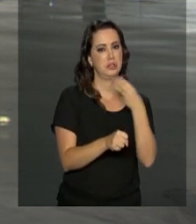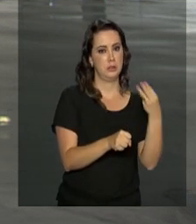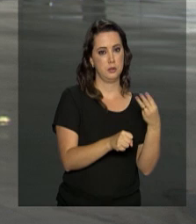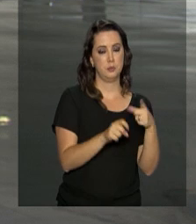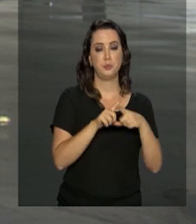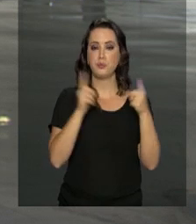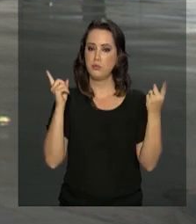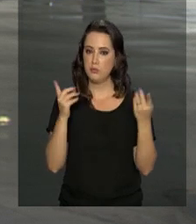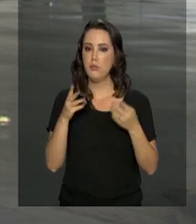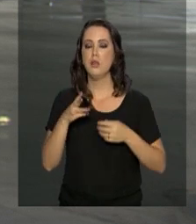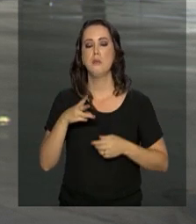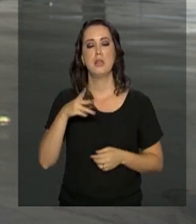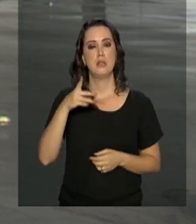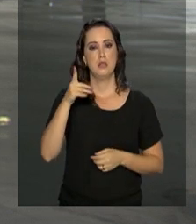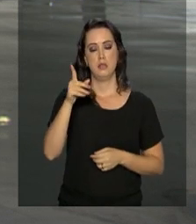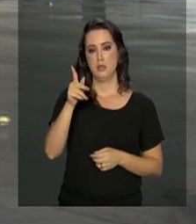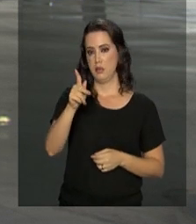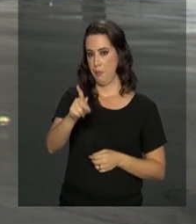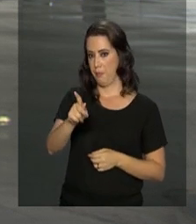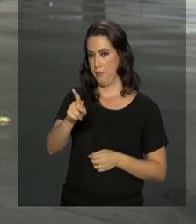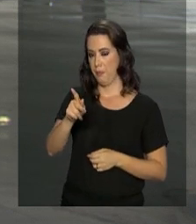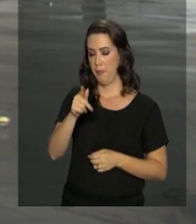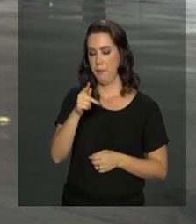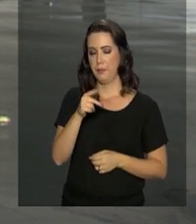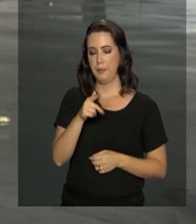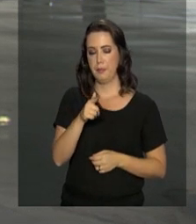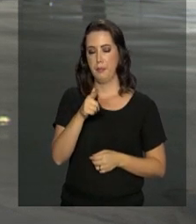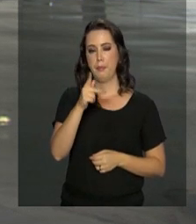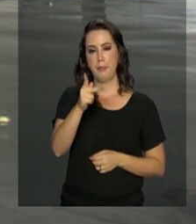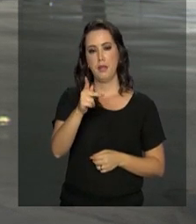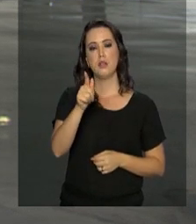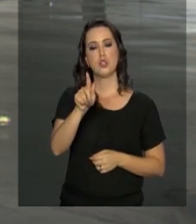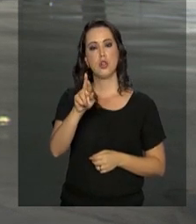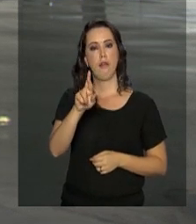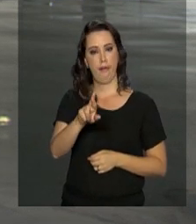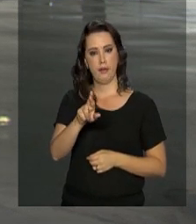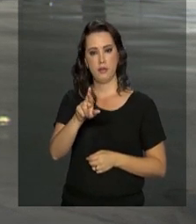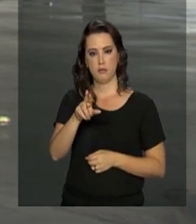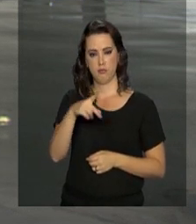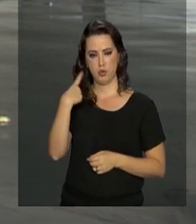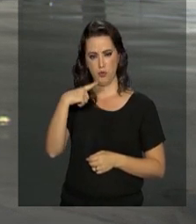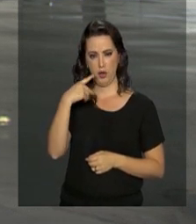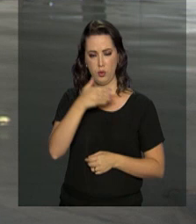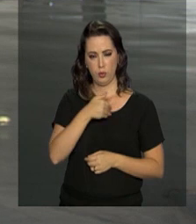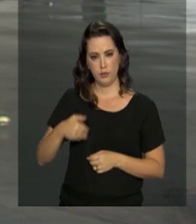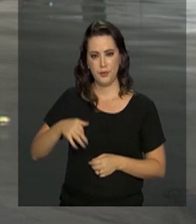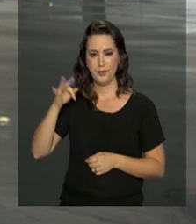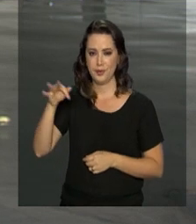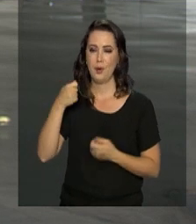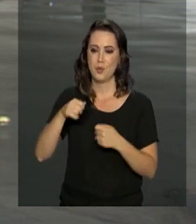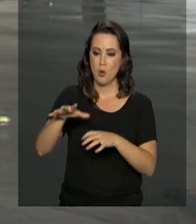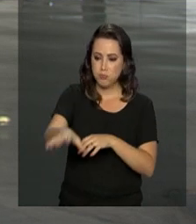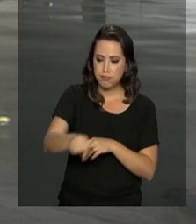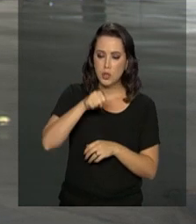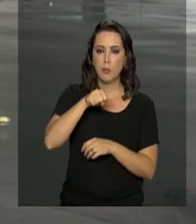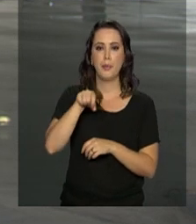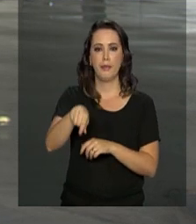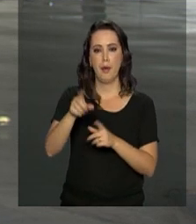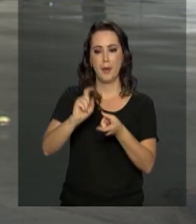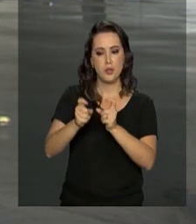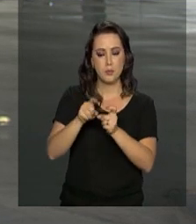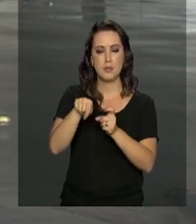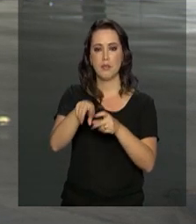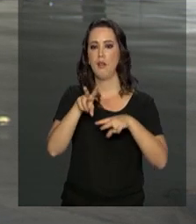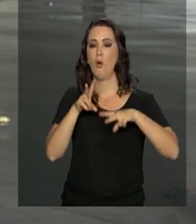procuradoria-geral da república segundo a pgr a medida é necessária por causa das péssimas condições das unidades prisionais